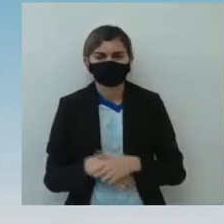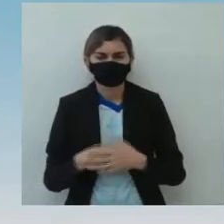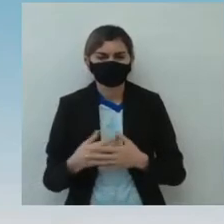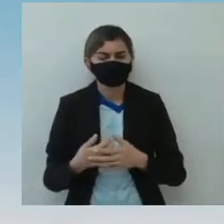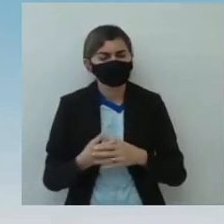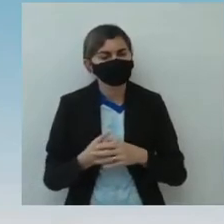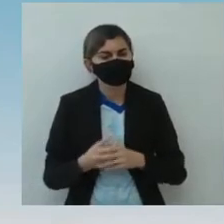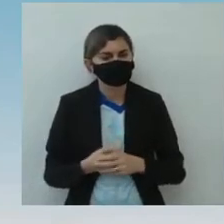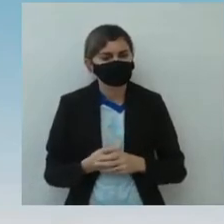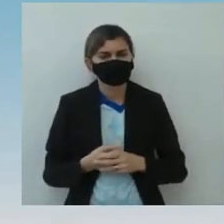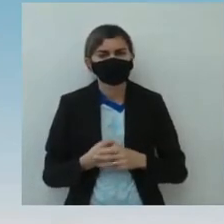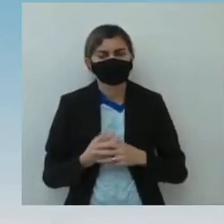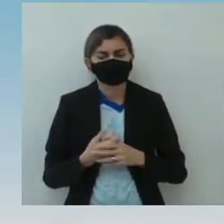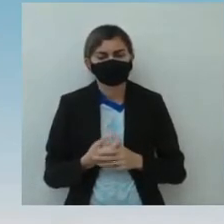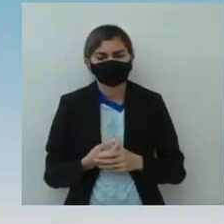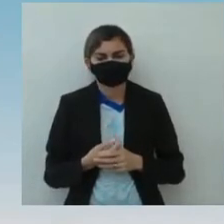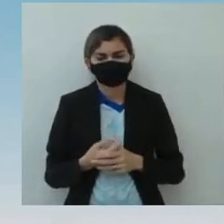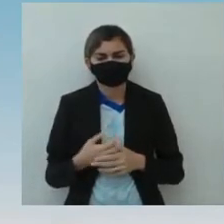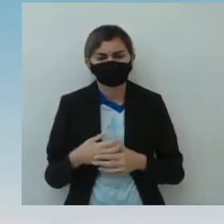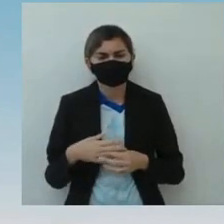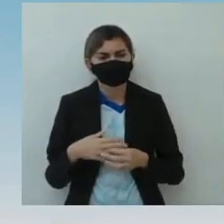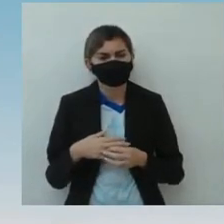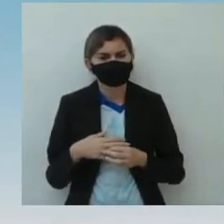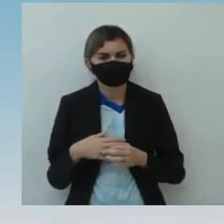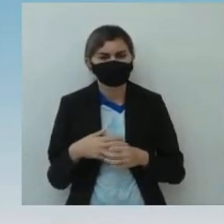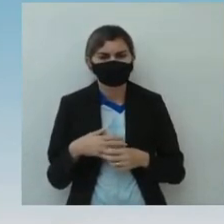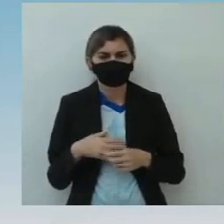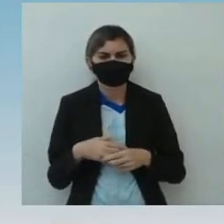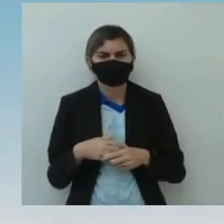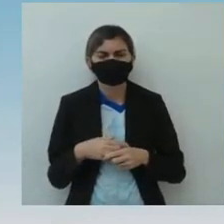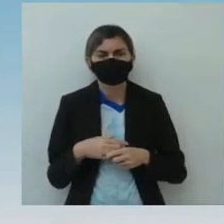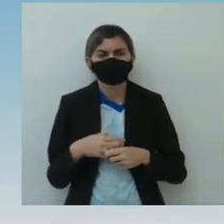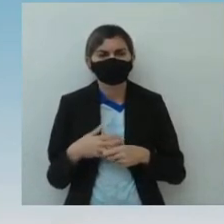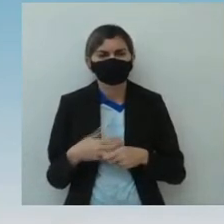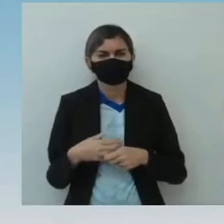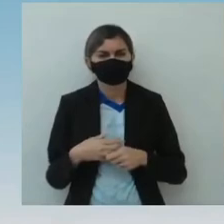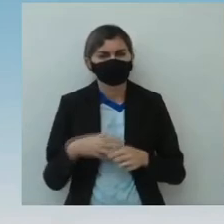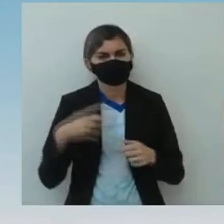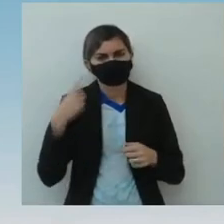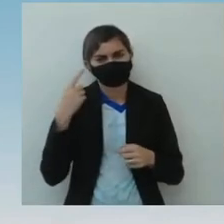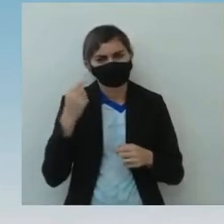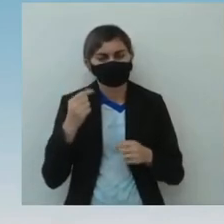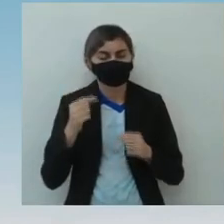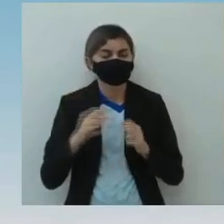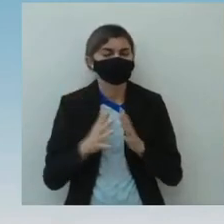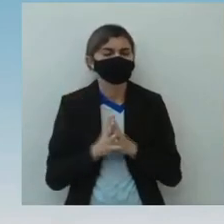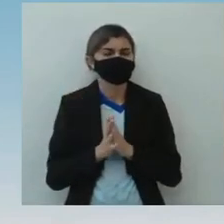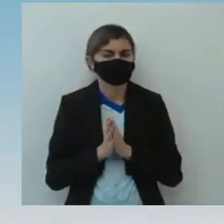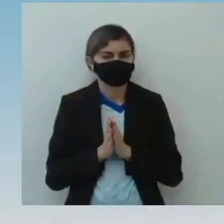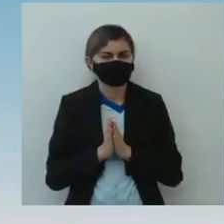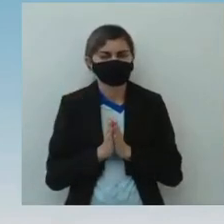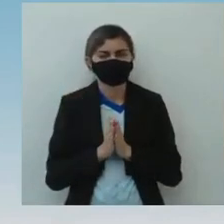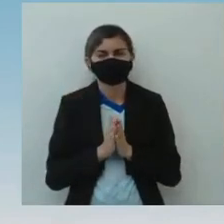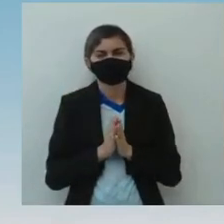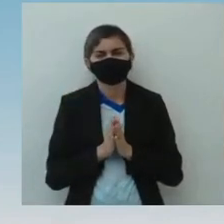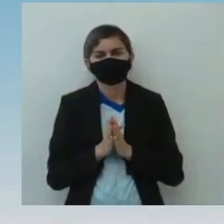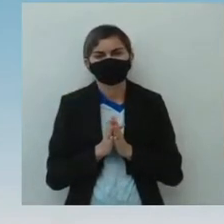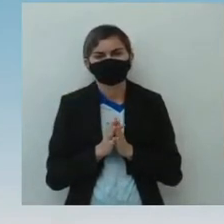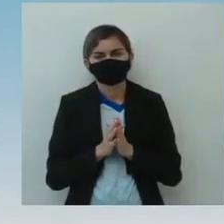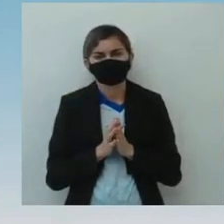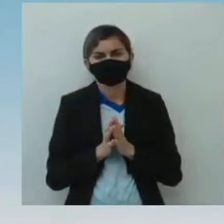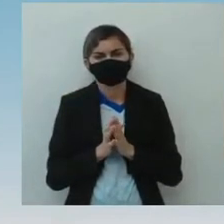our Week through this weather a Camille classe caneplas